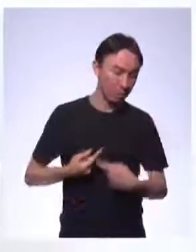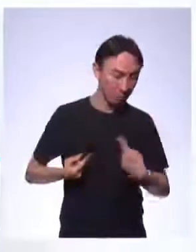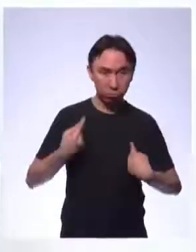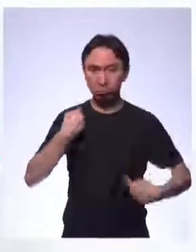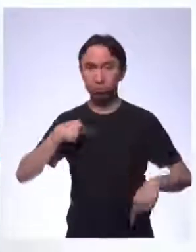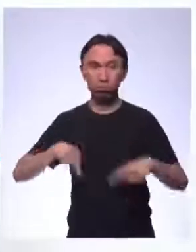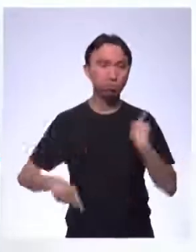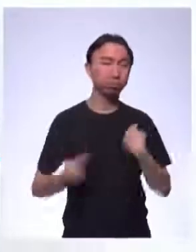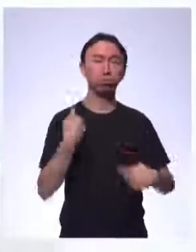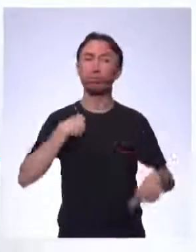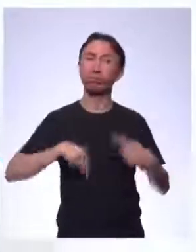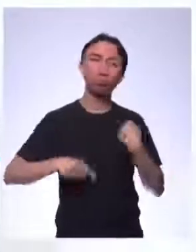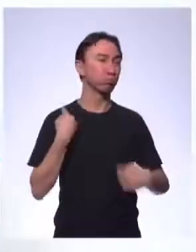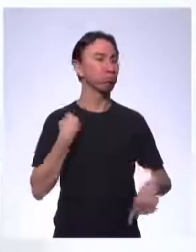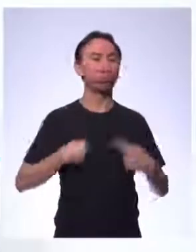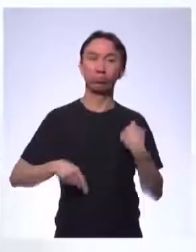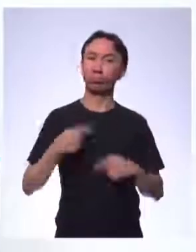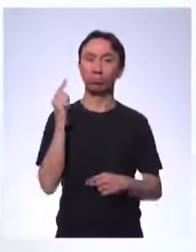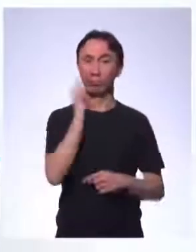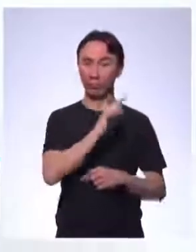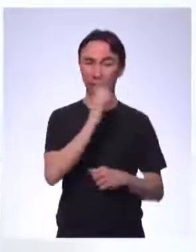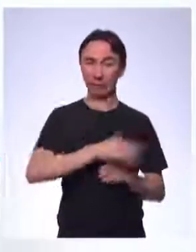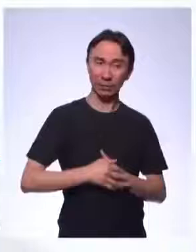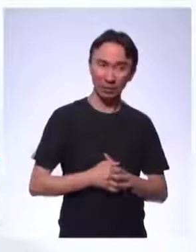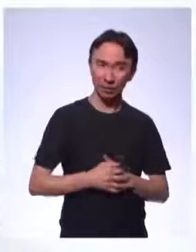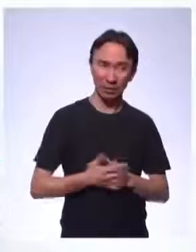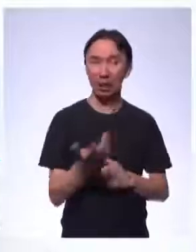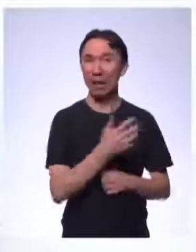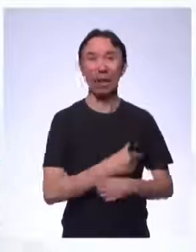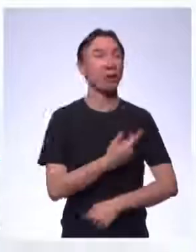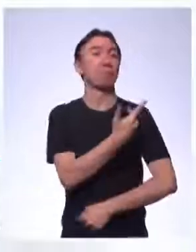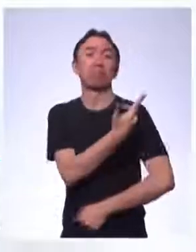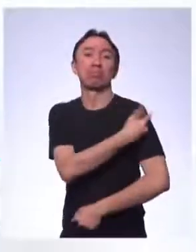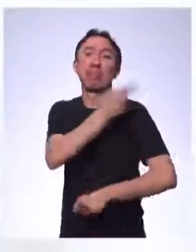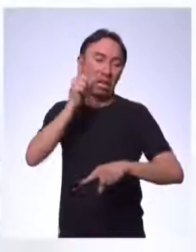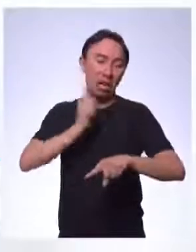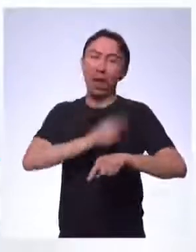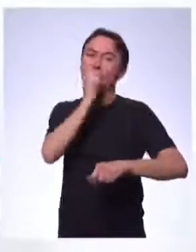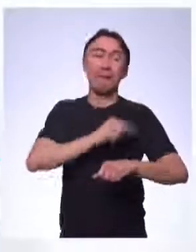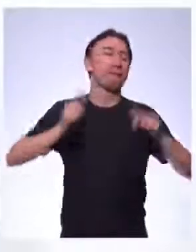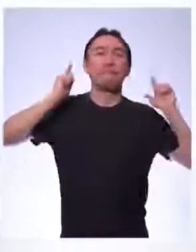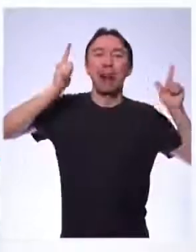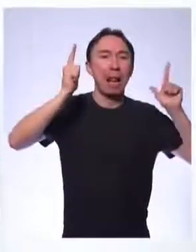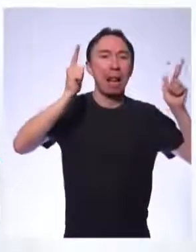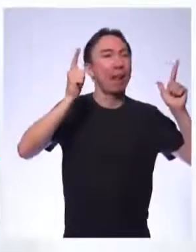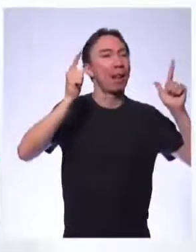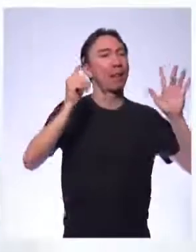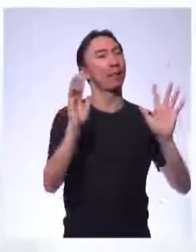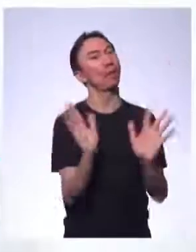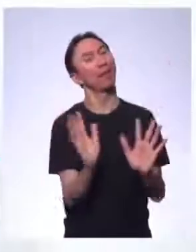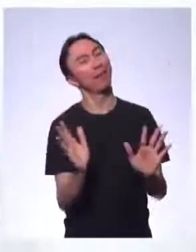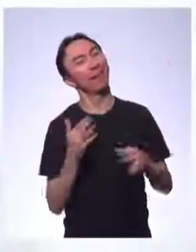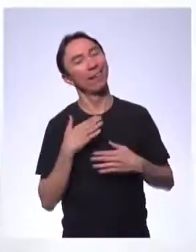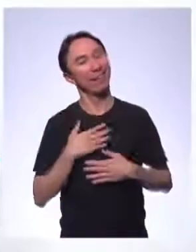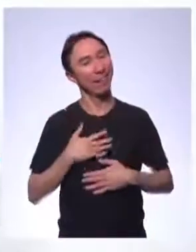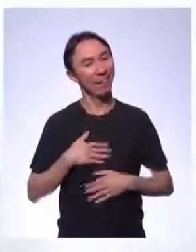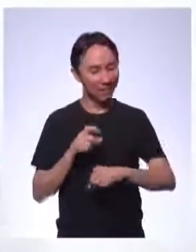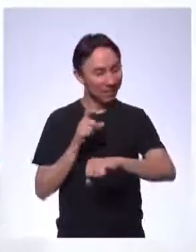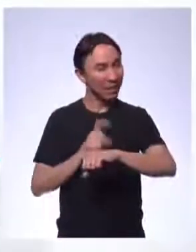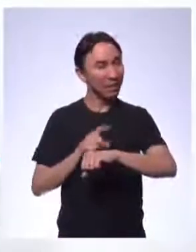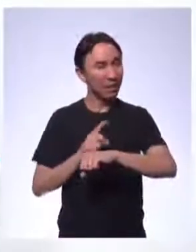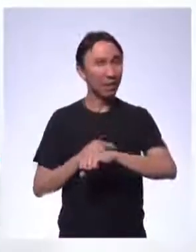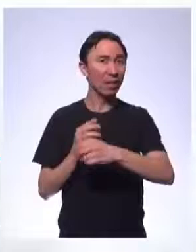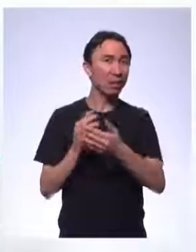estimulado o seu corpo a produzir defesa. Você não pode tomar vacina e já achar que você está feliz da vida. Não, tem um tempo. Tanto é que tem gente que vai ter